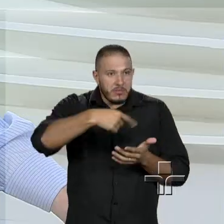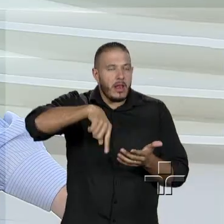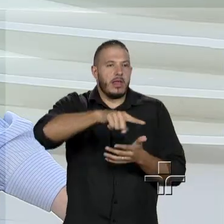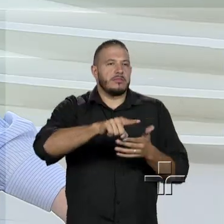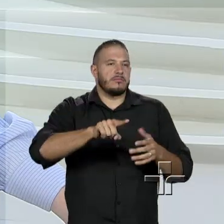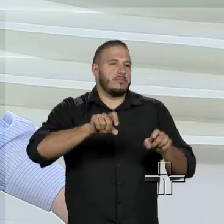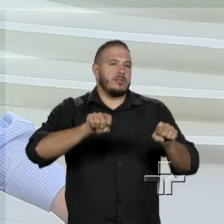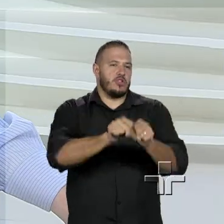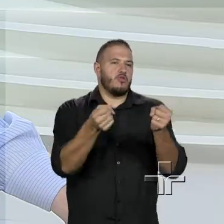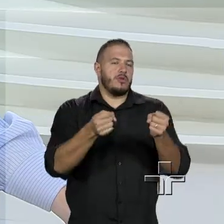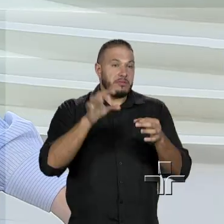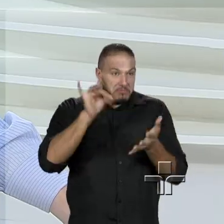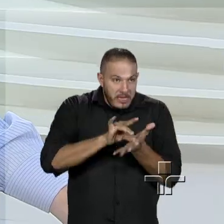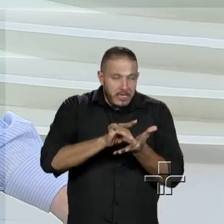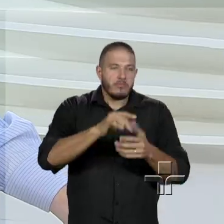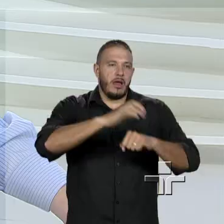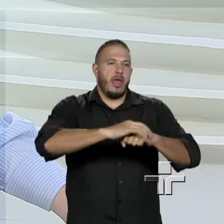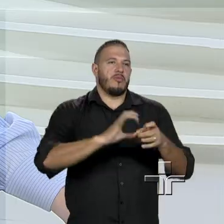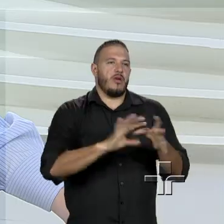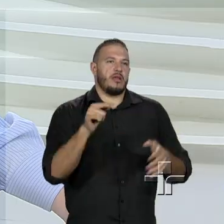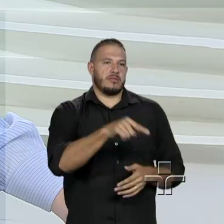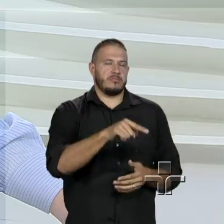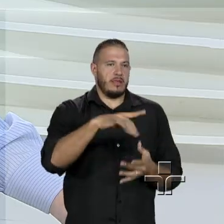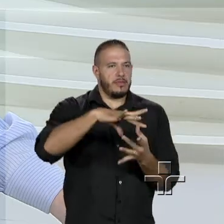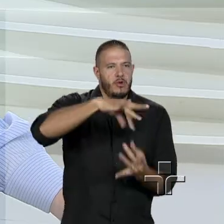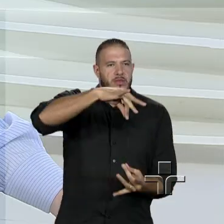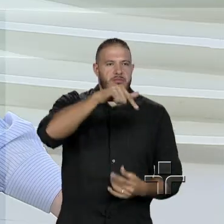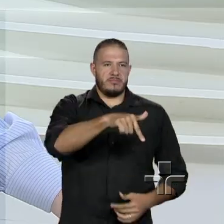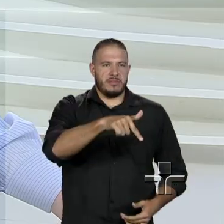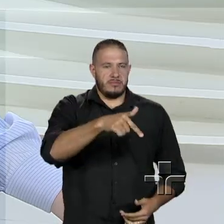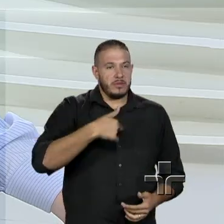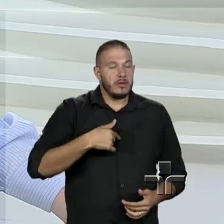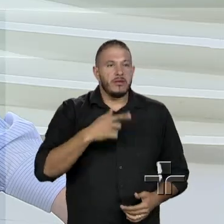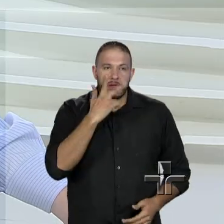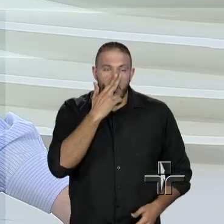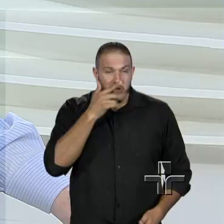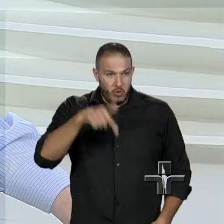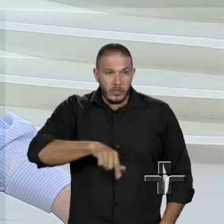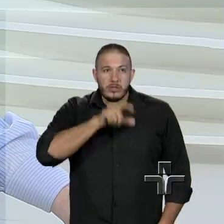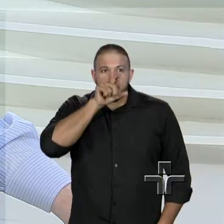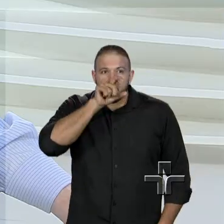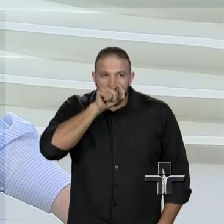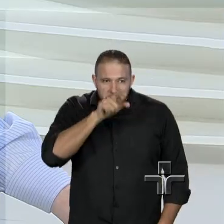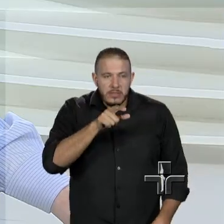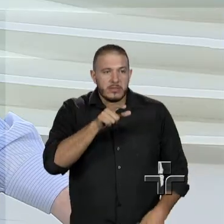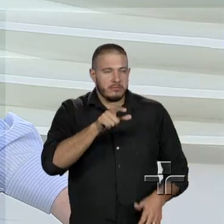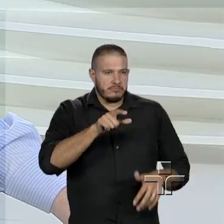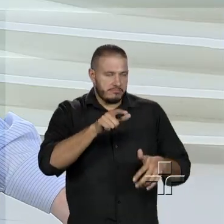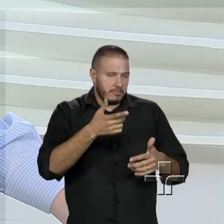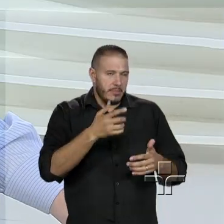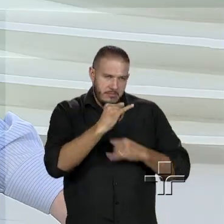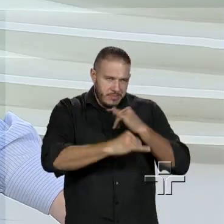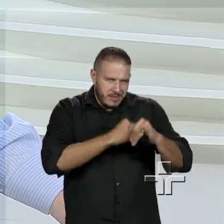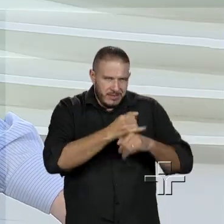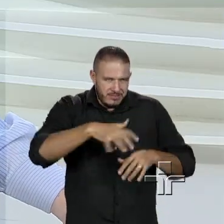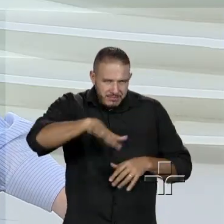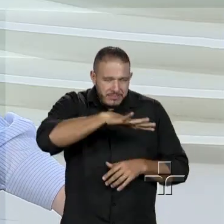a verdadeira democracia. Então, o que acontece? Eu acho que o Twitter hoje é um elemento